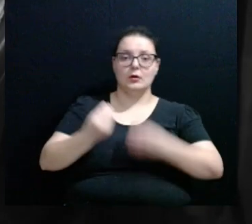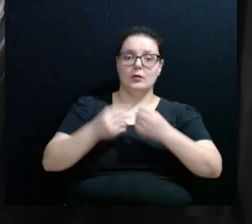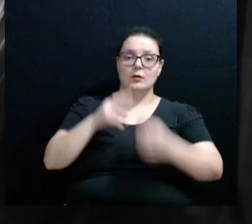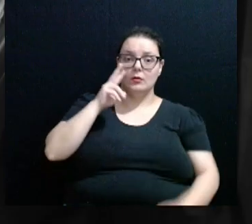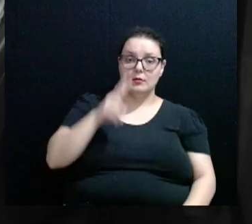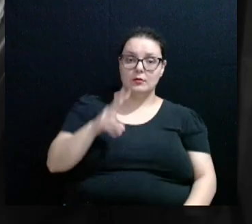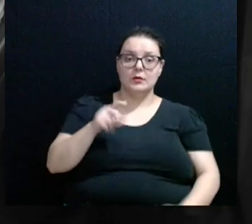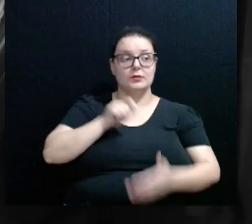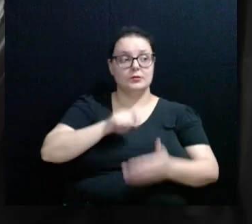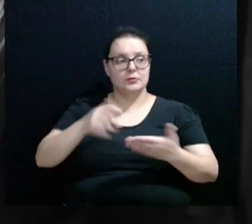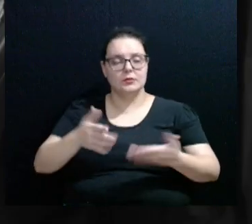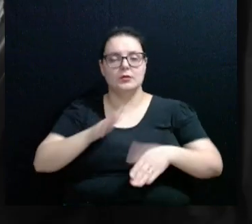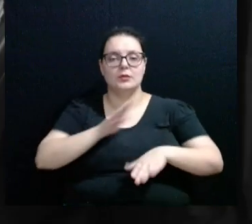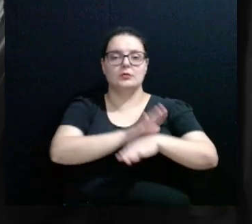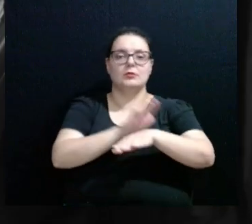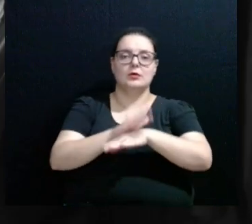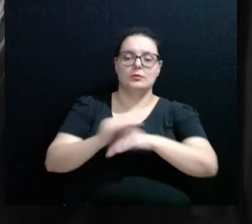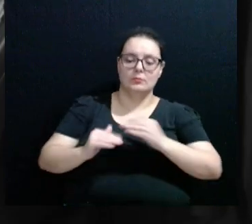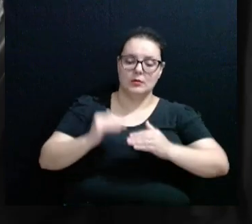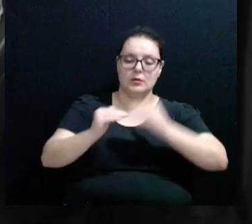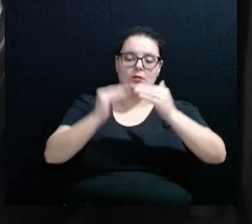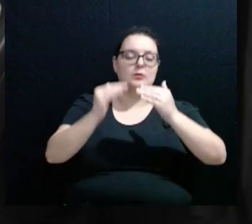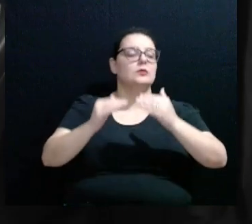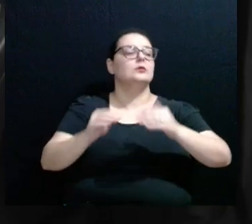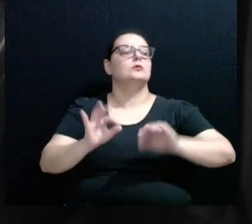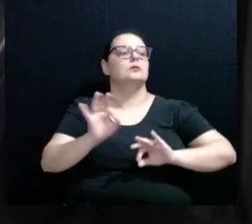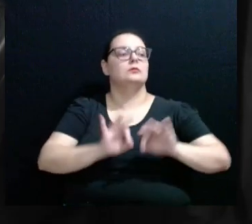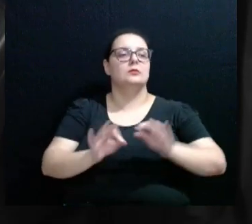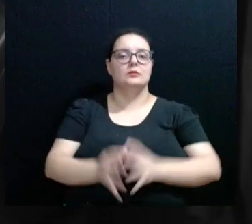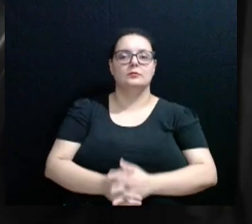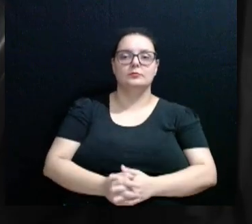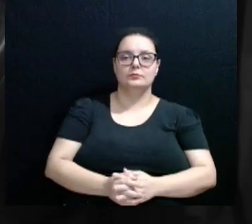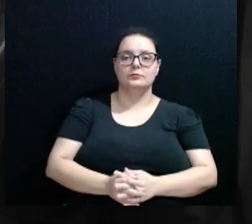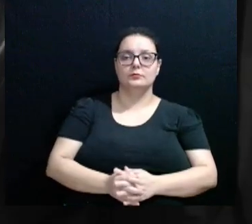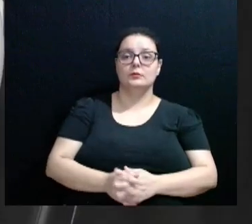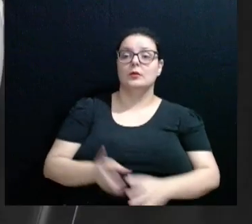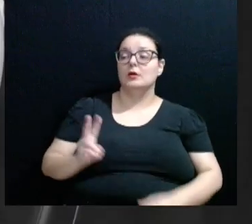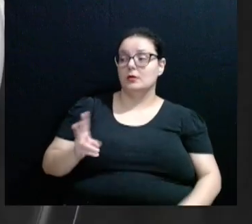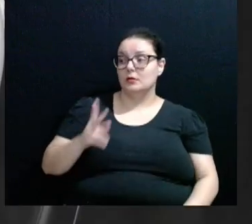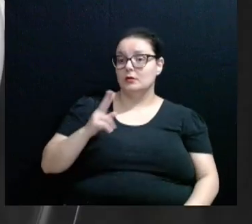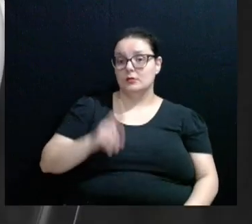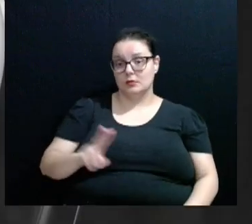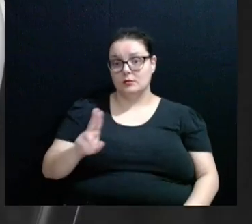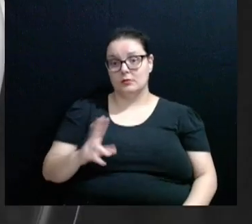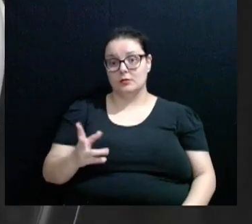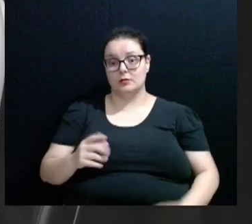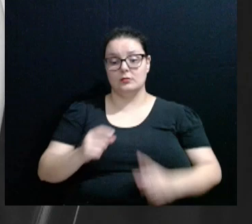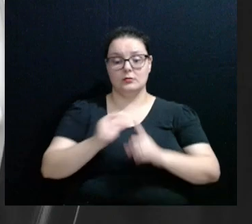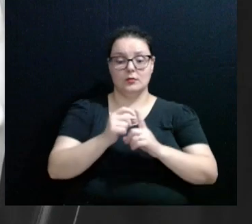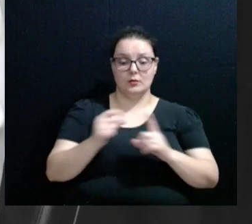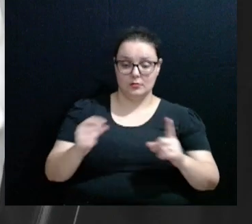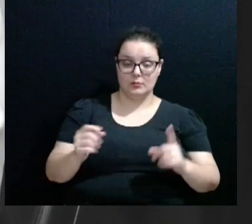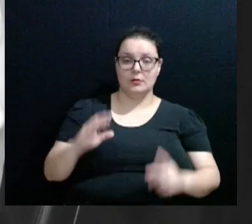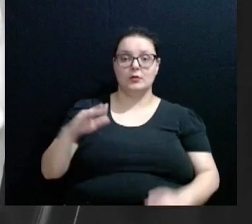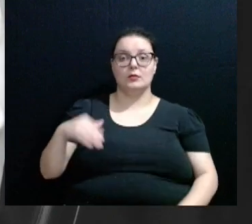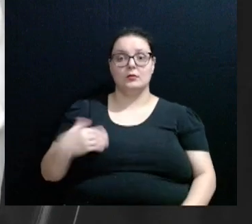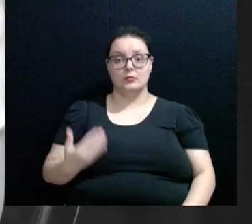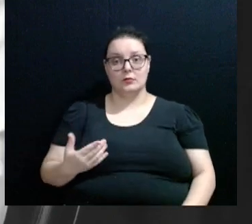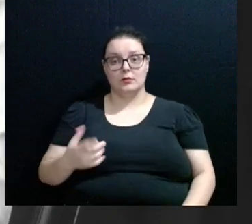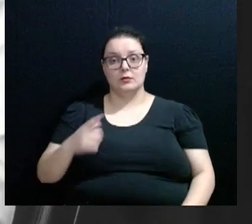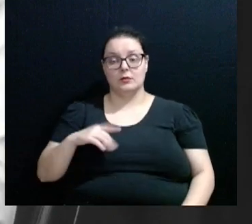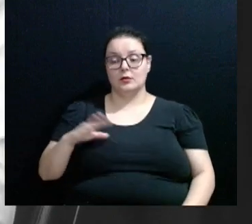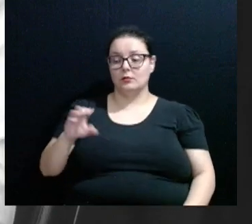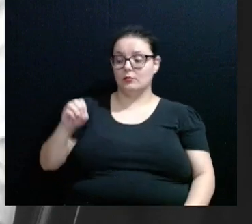e cooperar para a construção desse projeto? Eu sempre uso uma frase de que quando há bom senso,